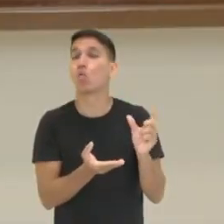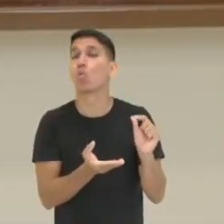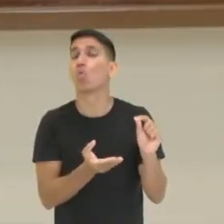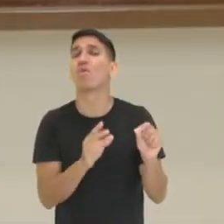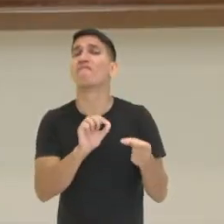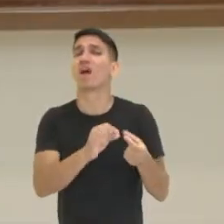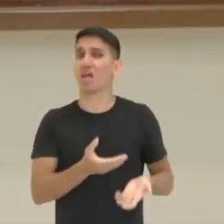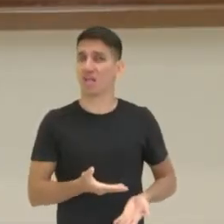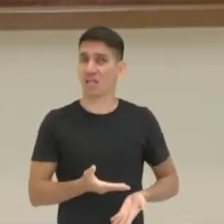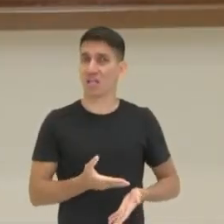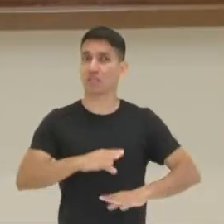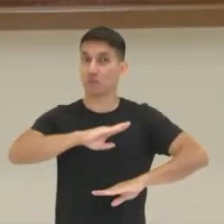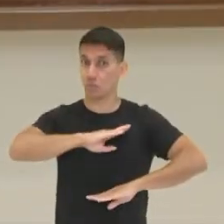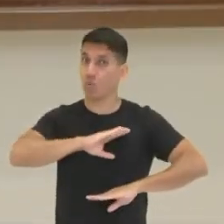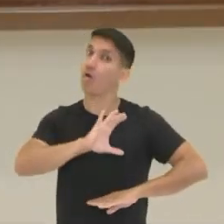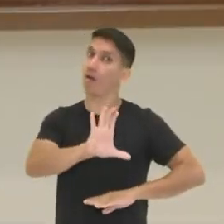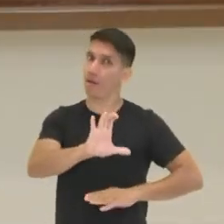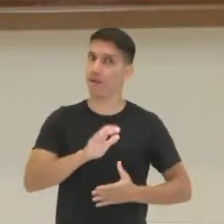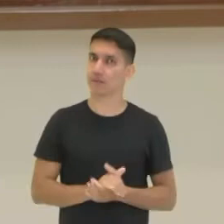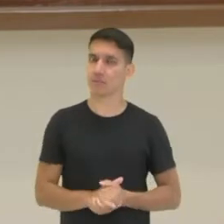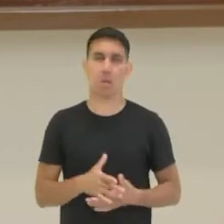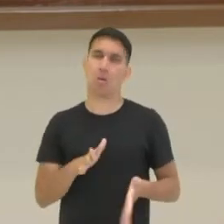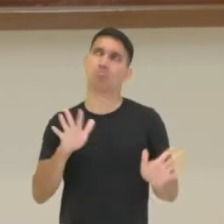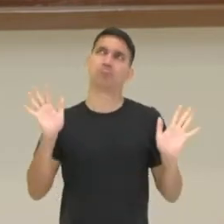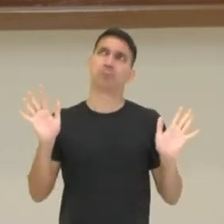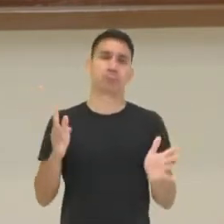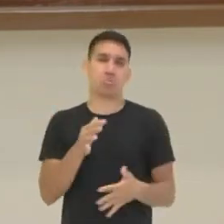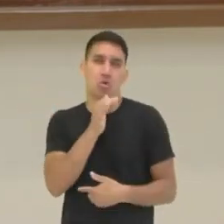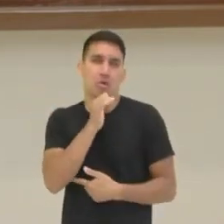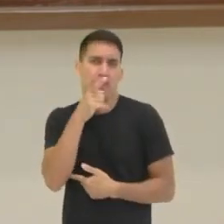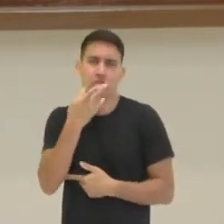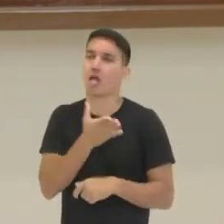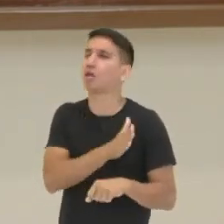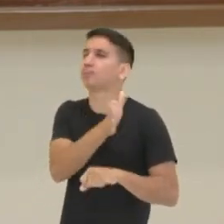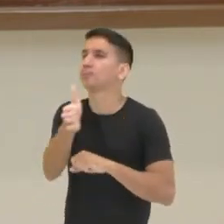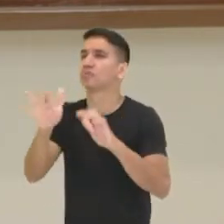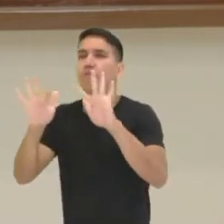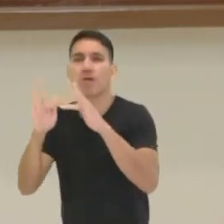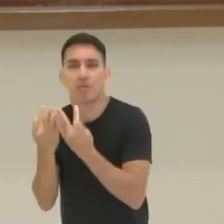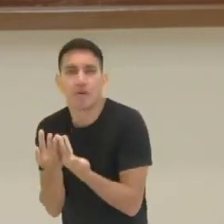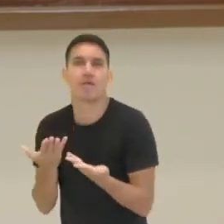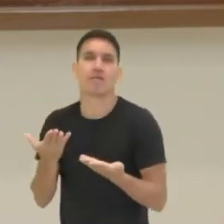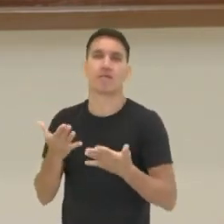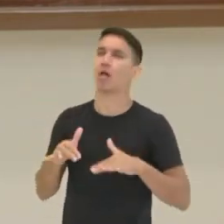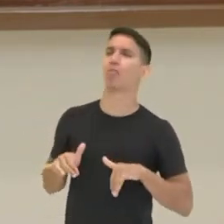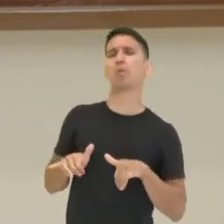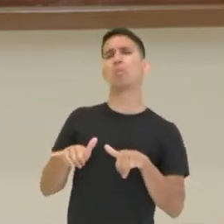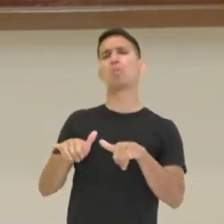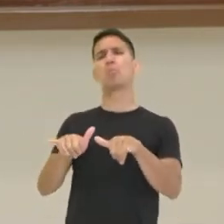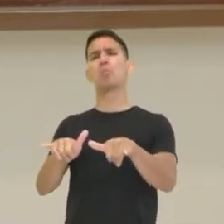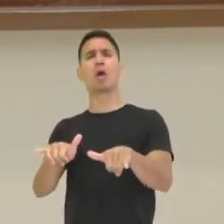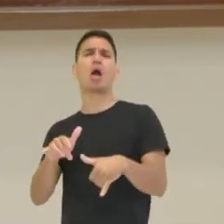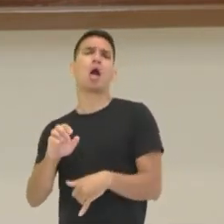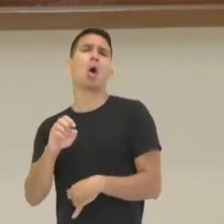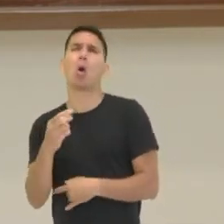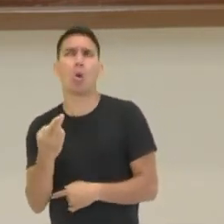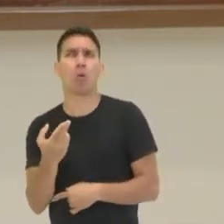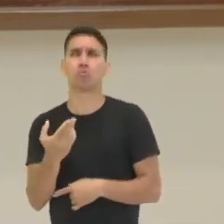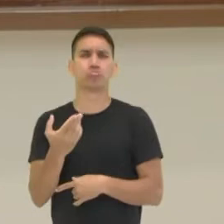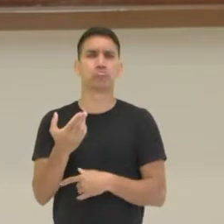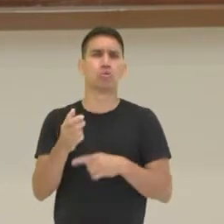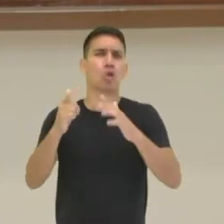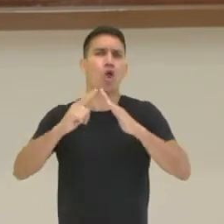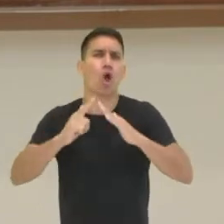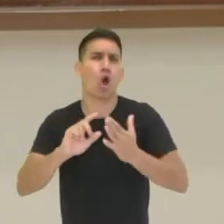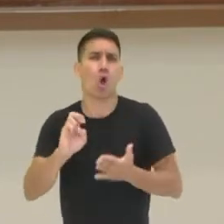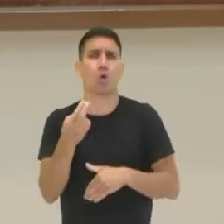exista essa situação, né? De repente você foi com a sua família, com seus familiares aí ao supermercado ou alguma loja, algum shopping